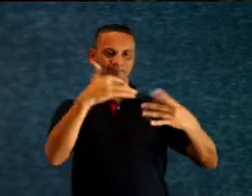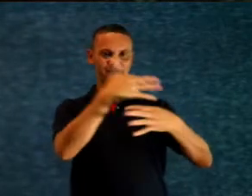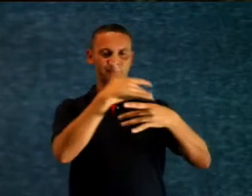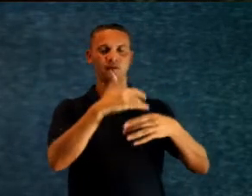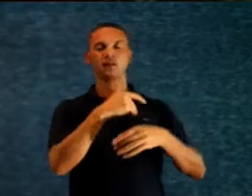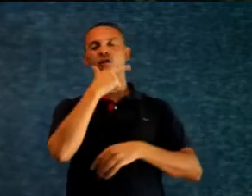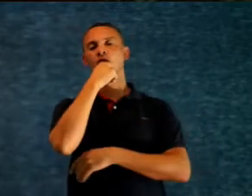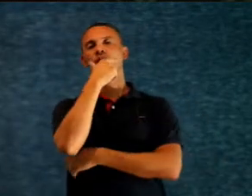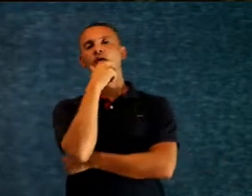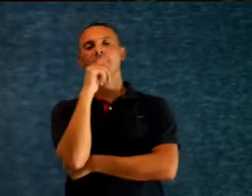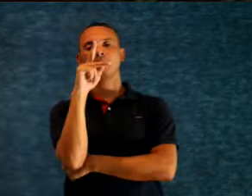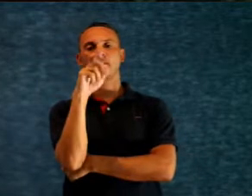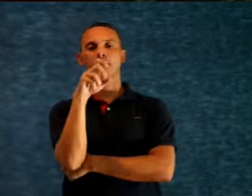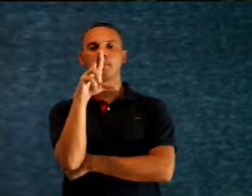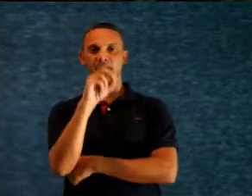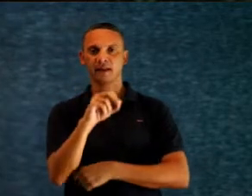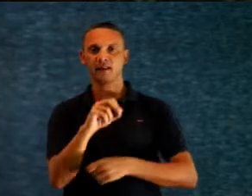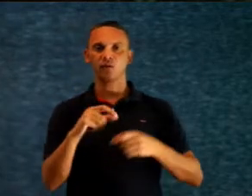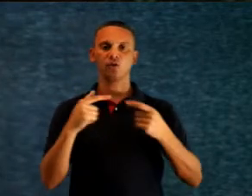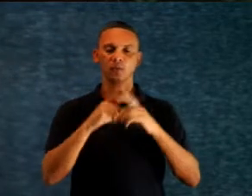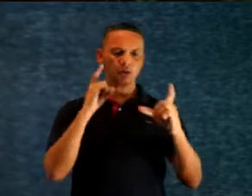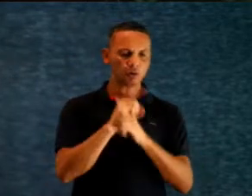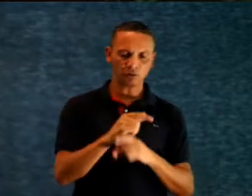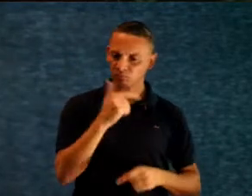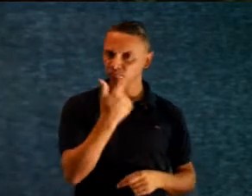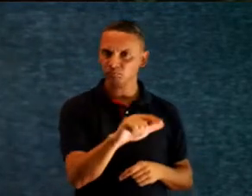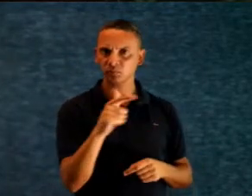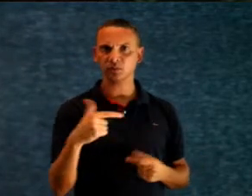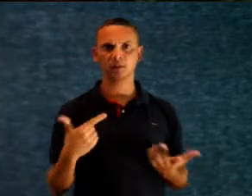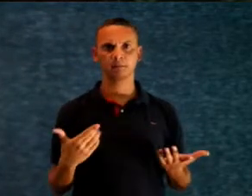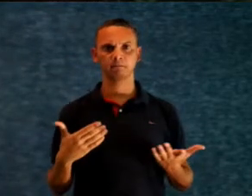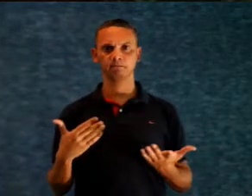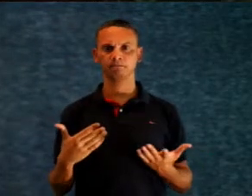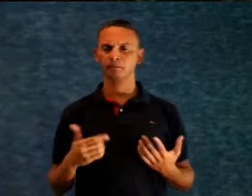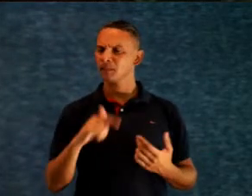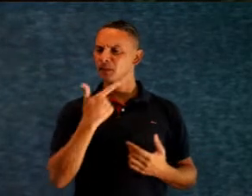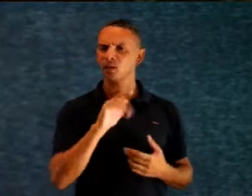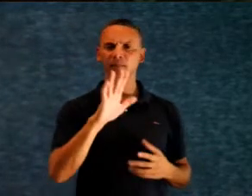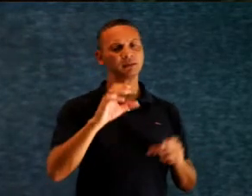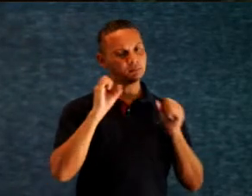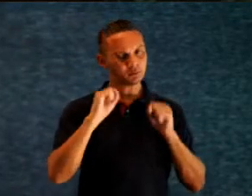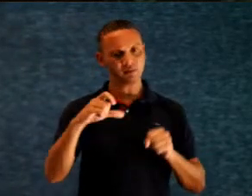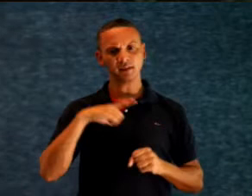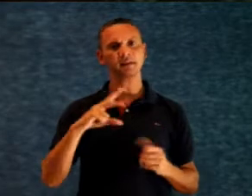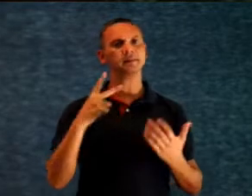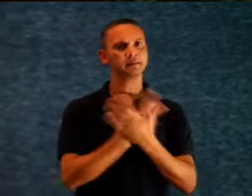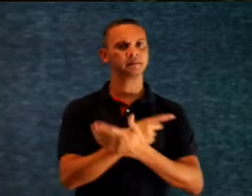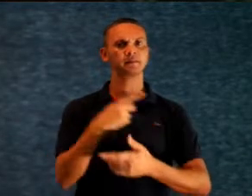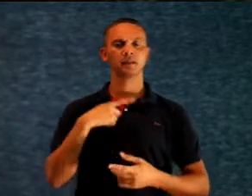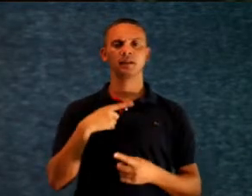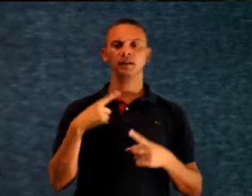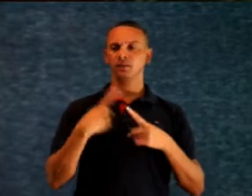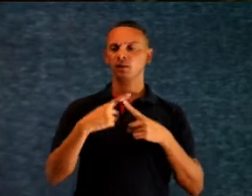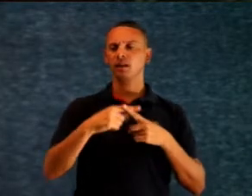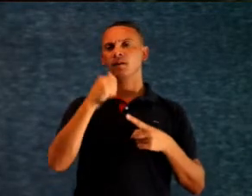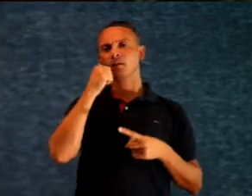não houve, o de Drummond com Jorge Luis Borges. Não houve, mas poderia ter havido, ao tempo em que